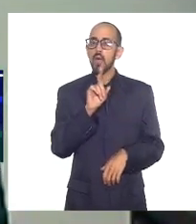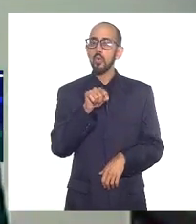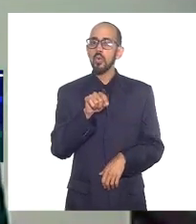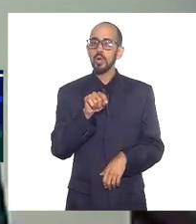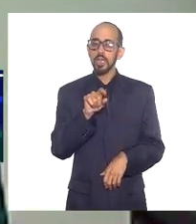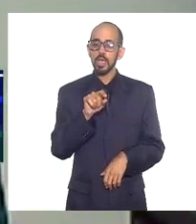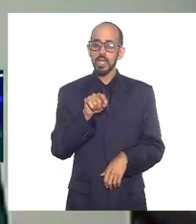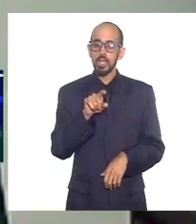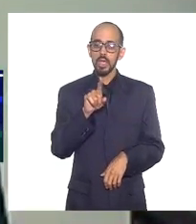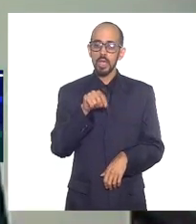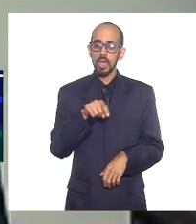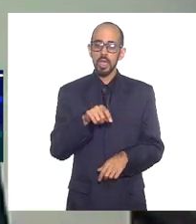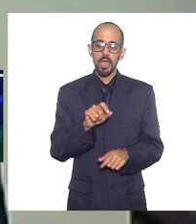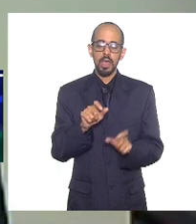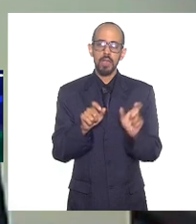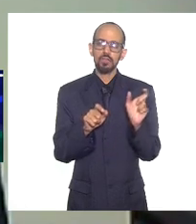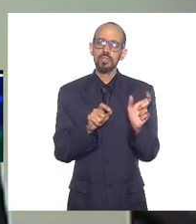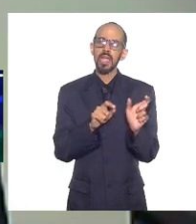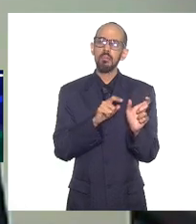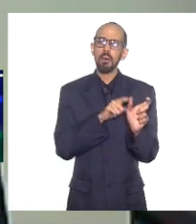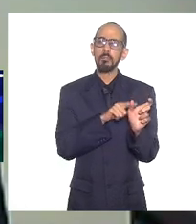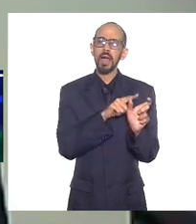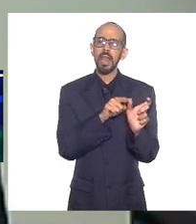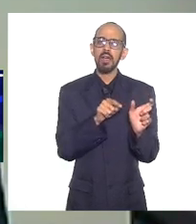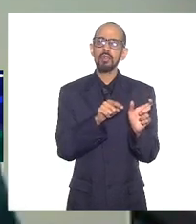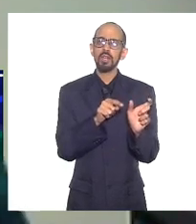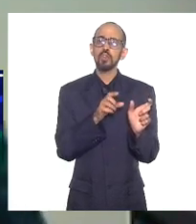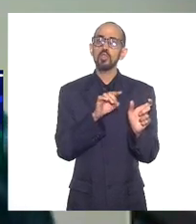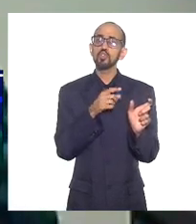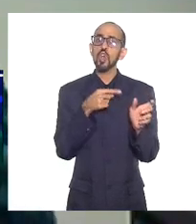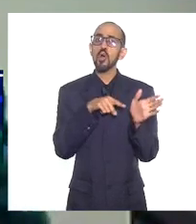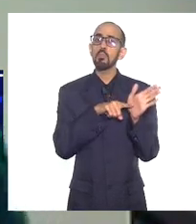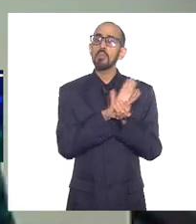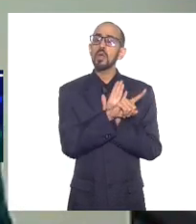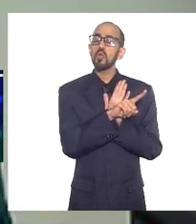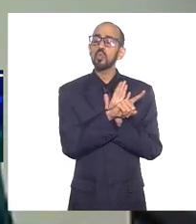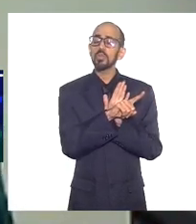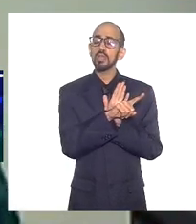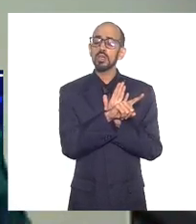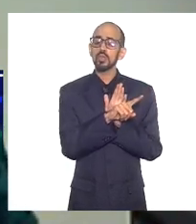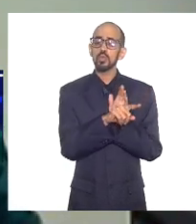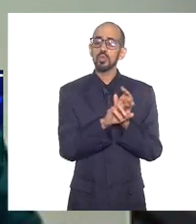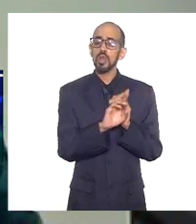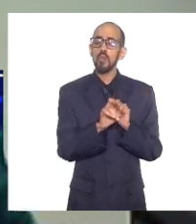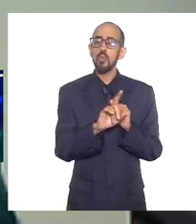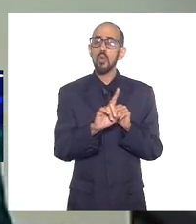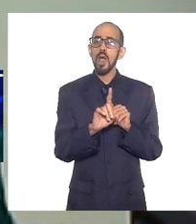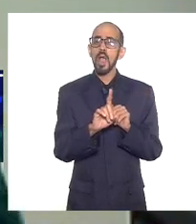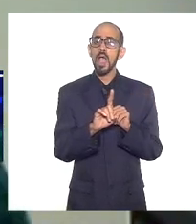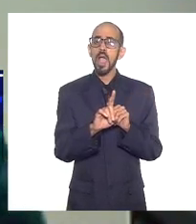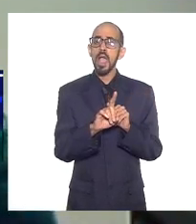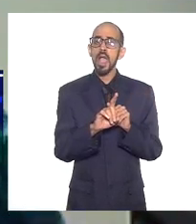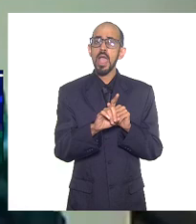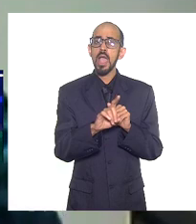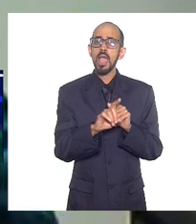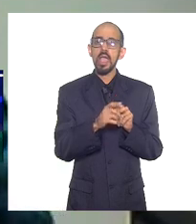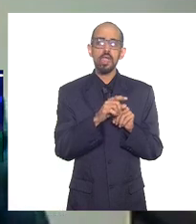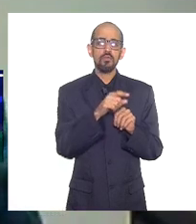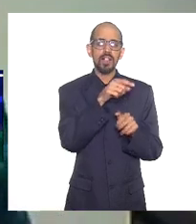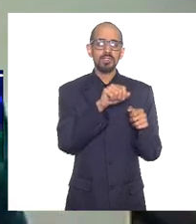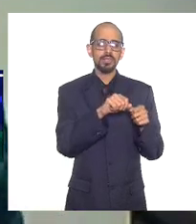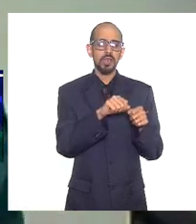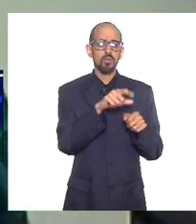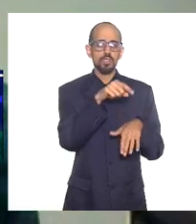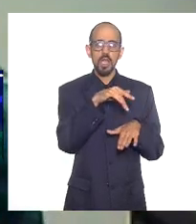na verdade, o termo usado por ele, eu estou apenas perguntando, não estou te